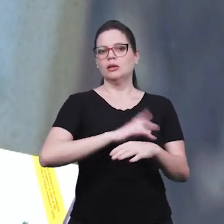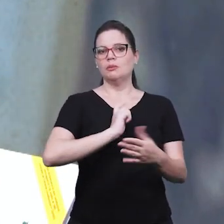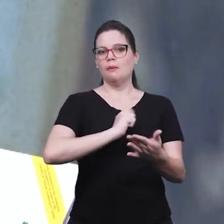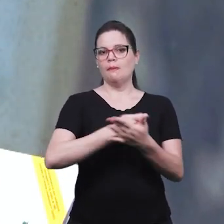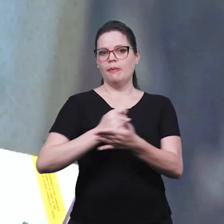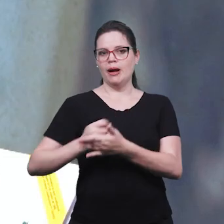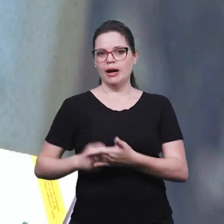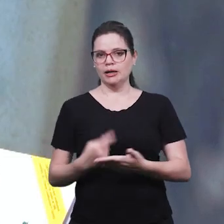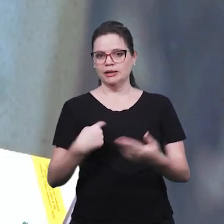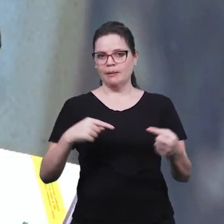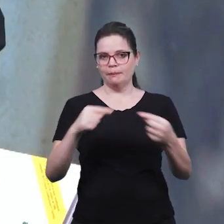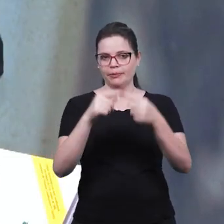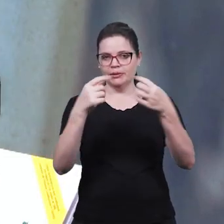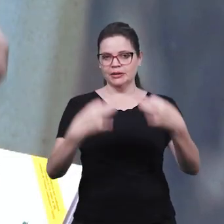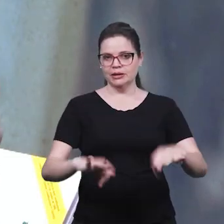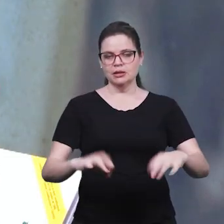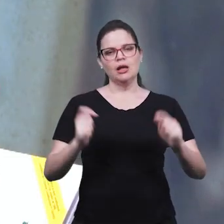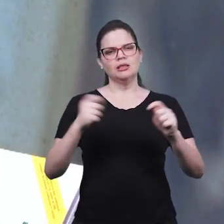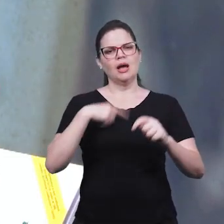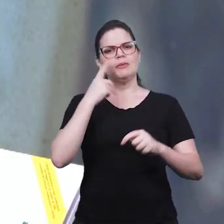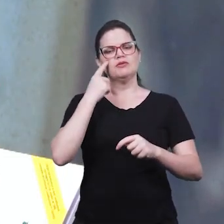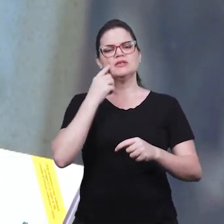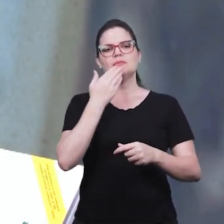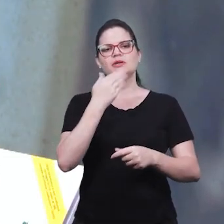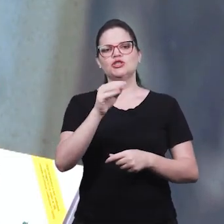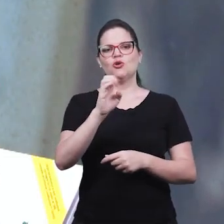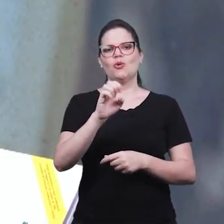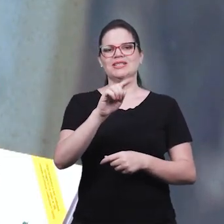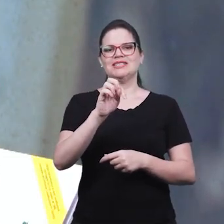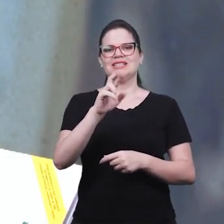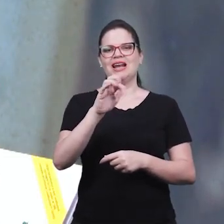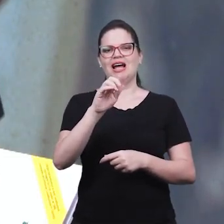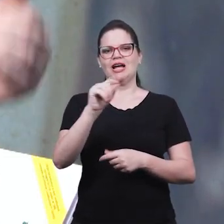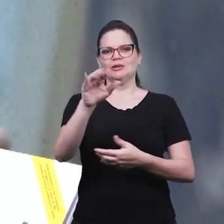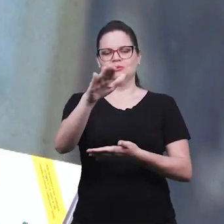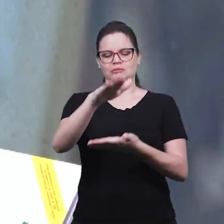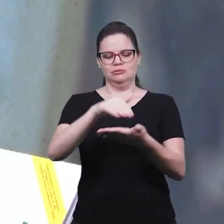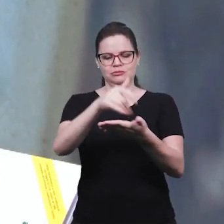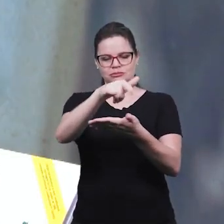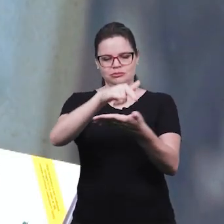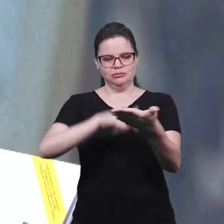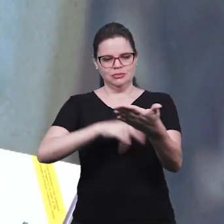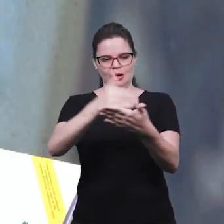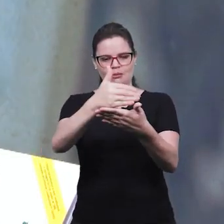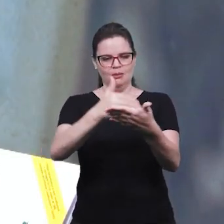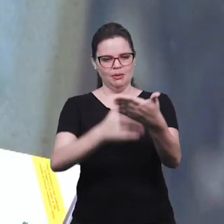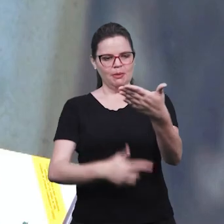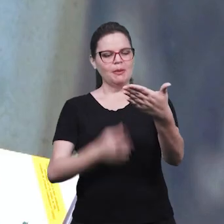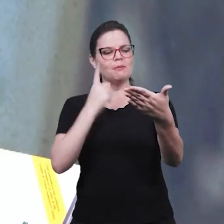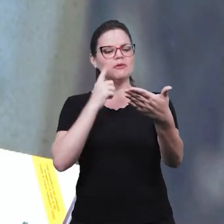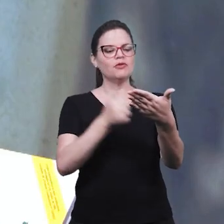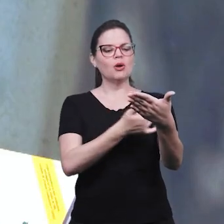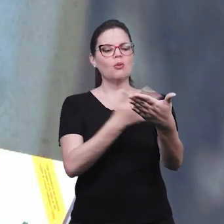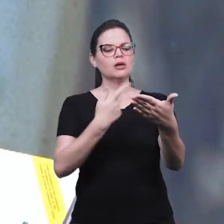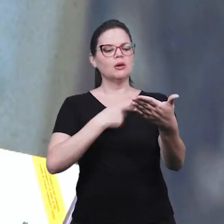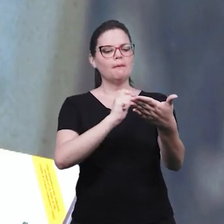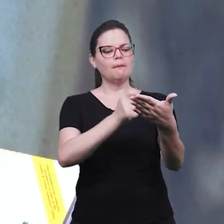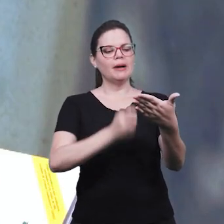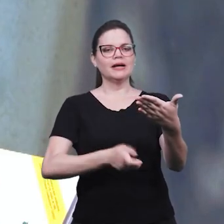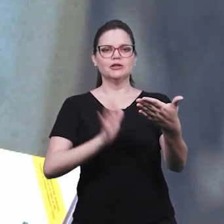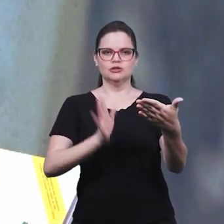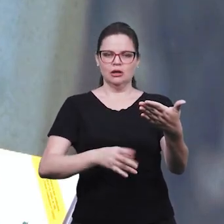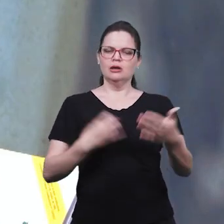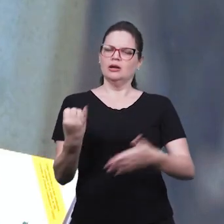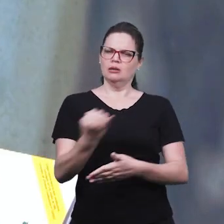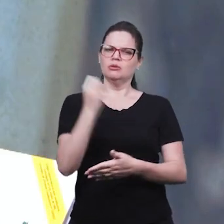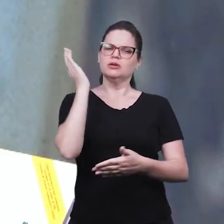de contribuição, que hoje você já consegue tirar um extrato de tudo aquilo que você contribuiu. Então é importante a pessoa